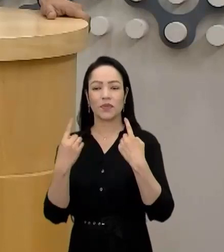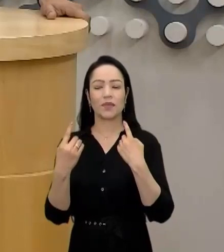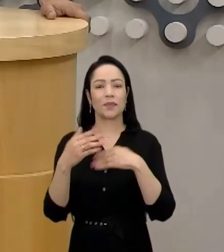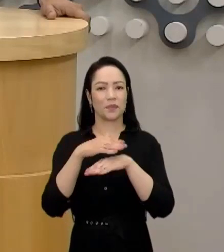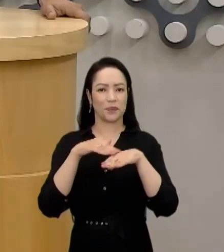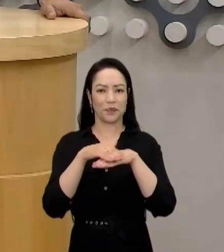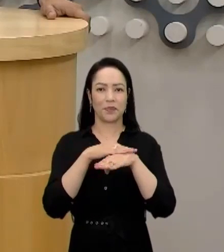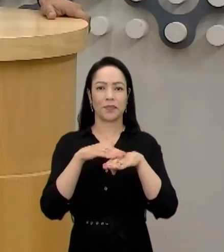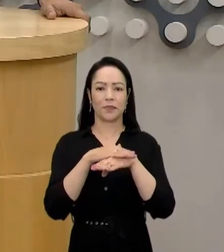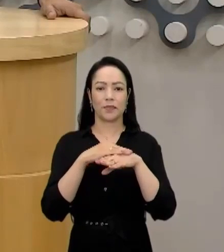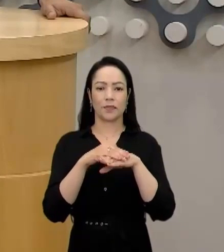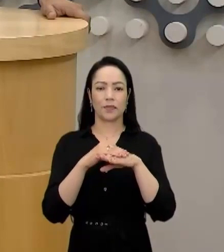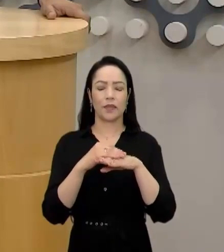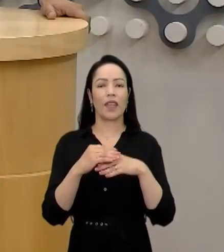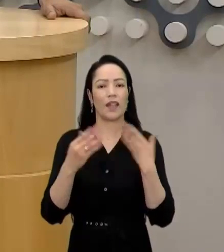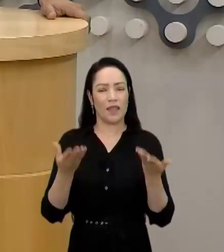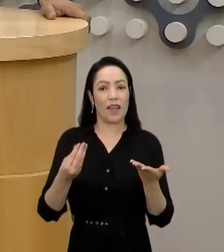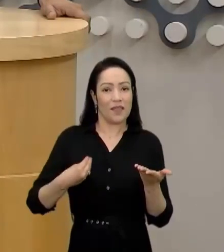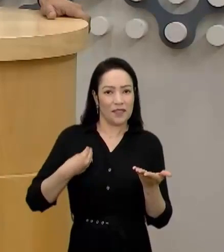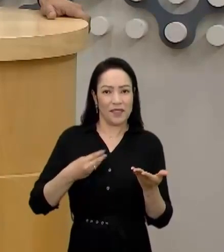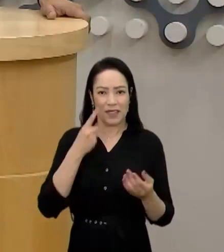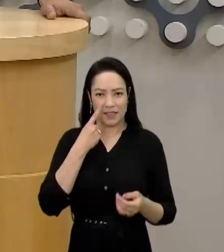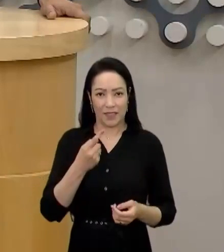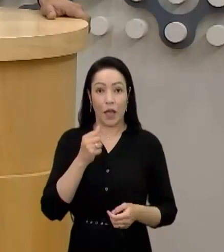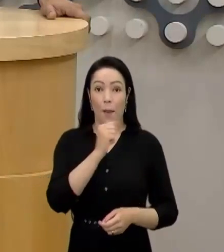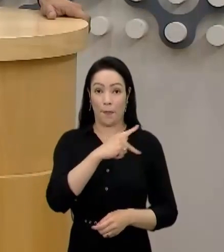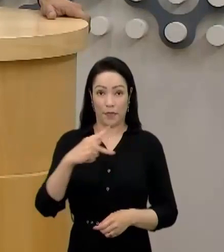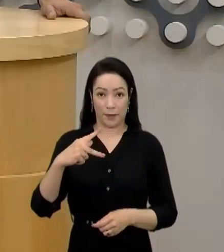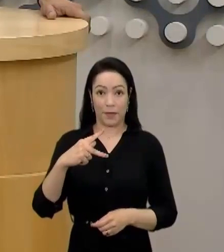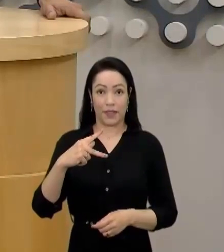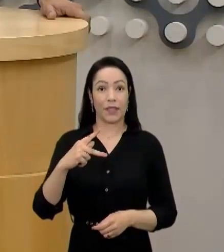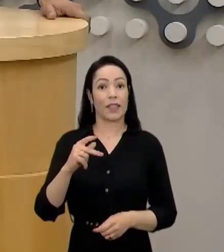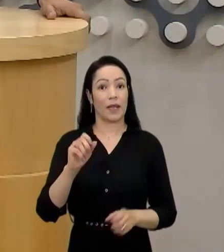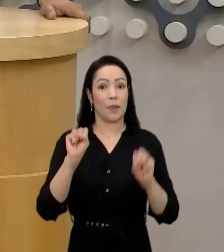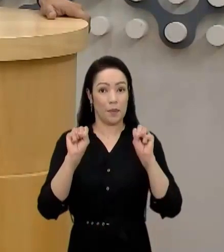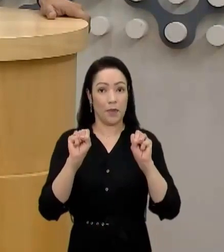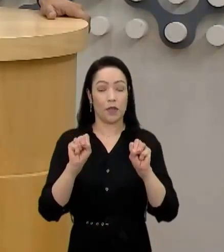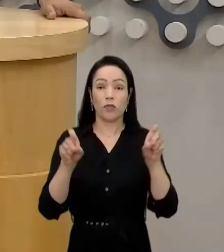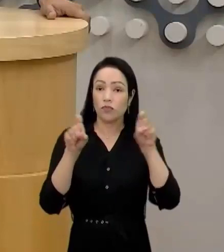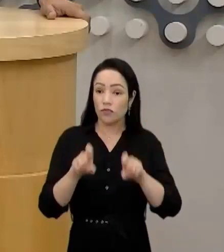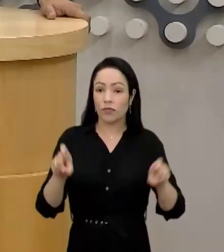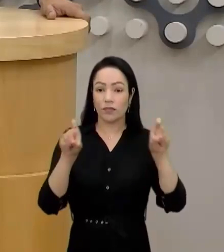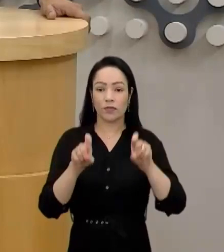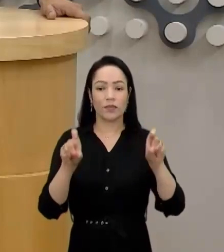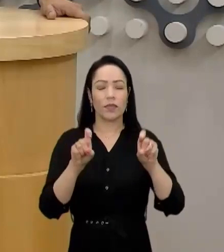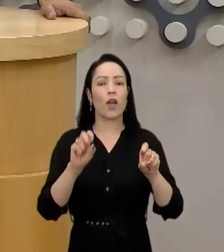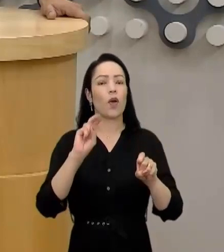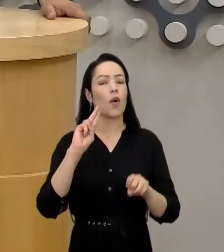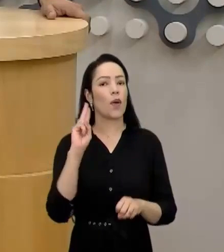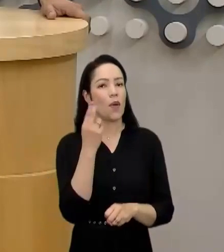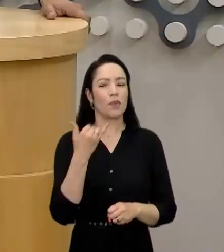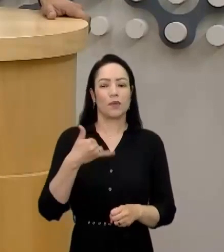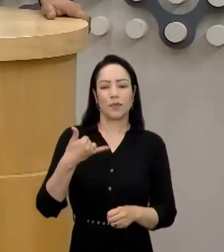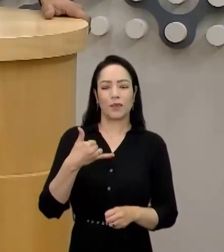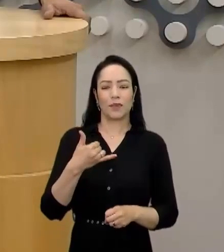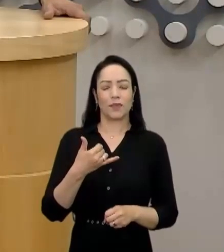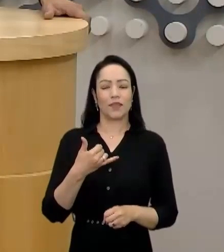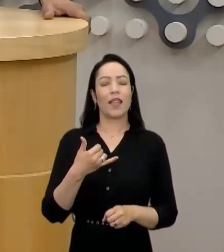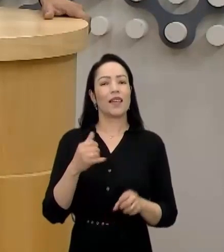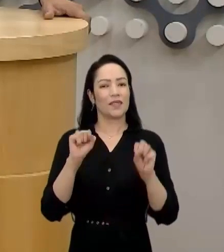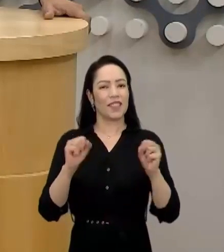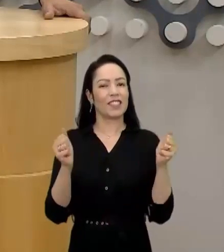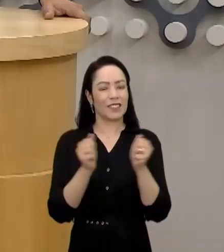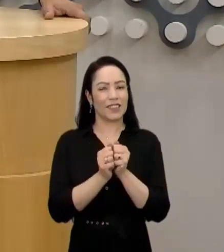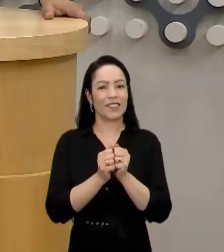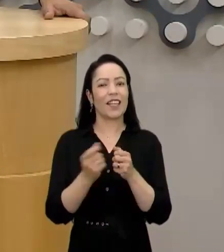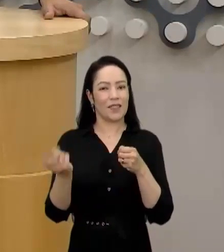ficará ao vivo no aplicativo, ou pelo computador, ou pelo seu smartphone. Fique